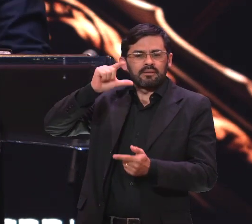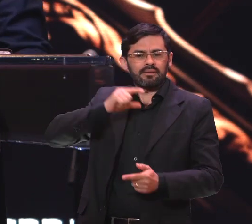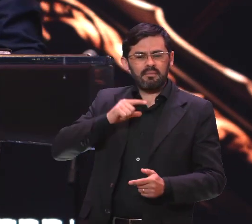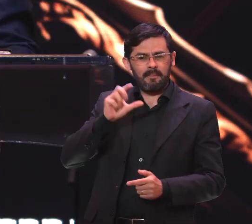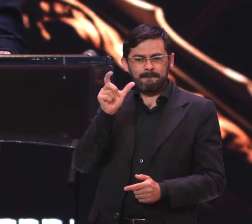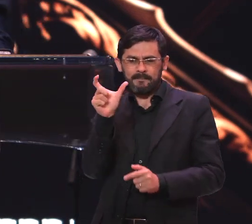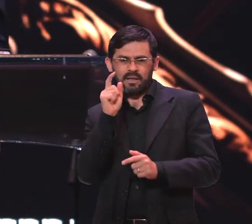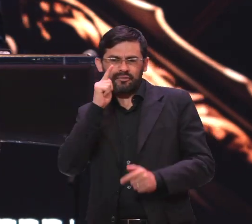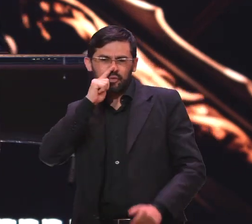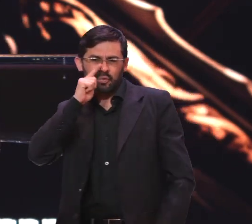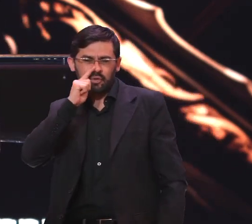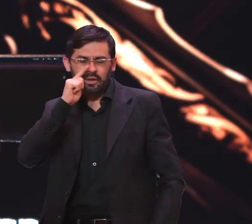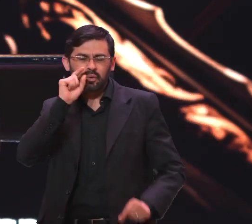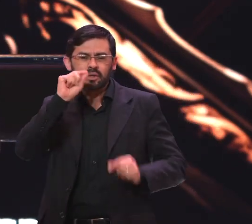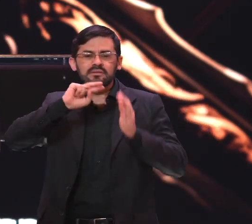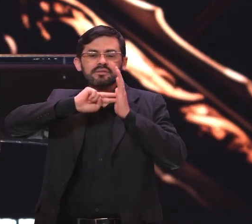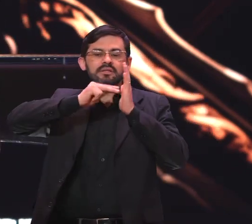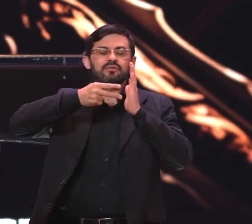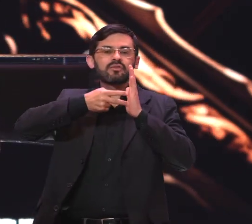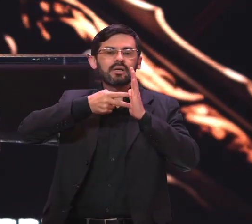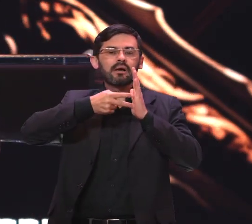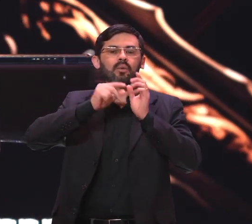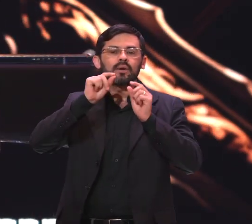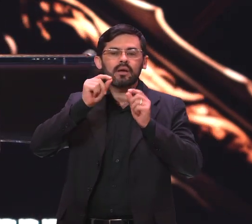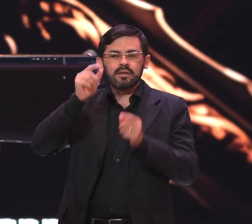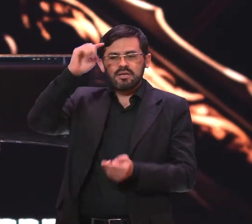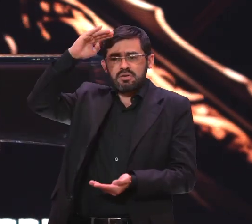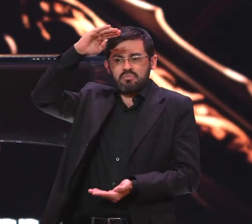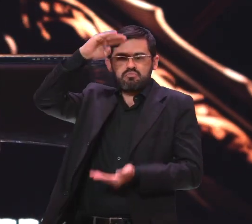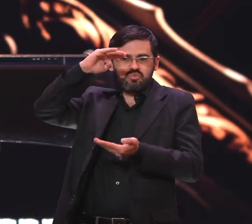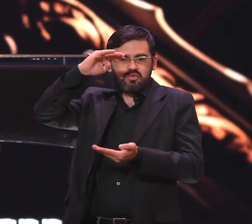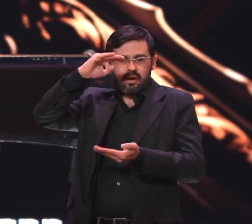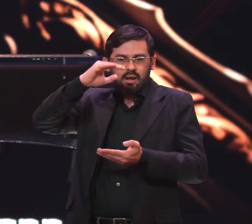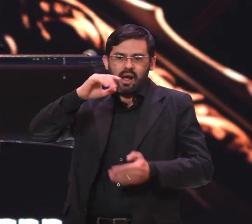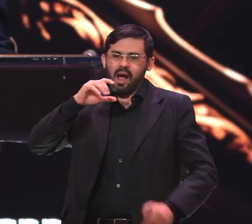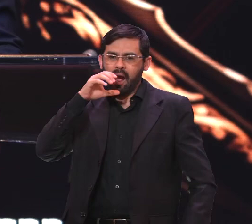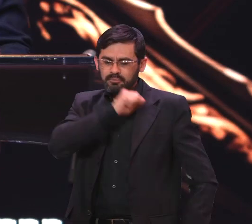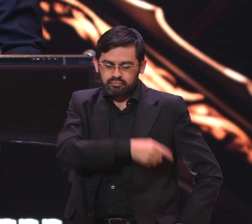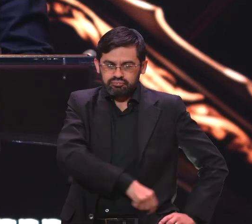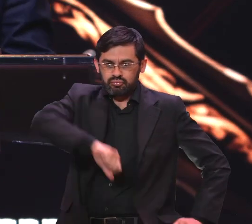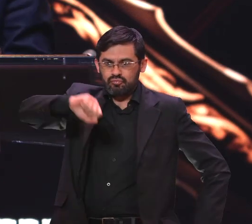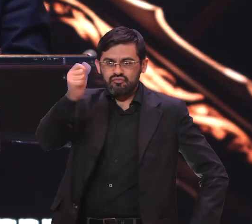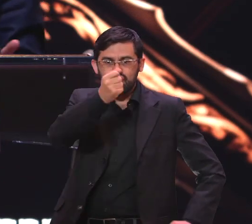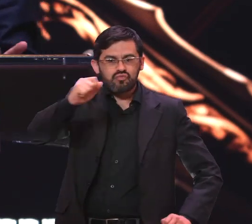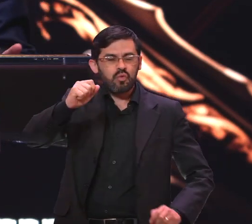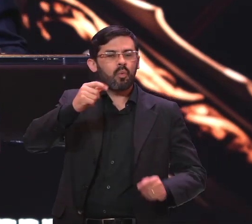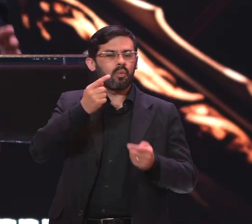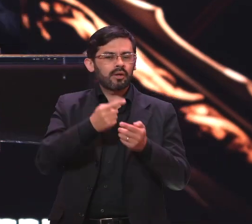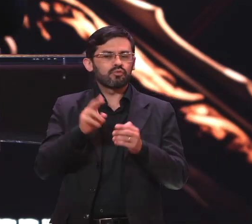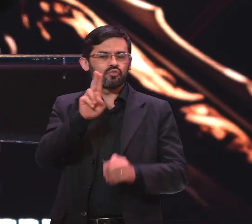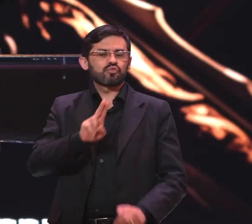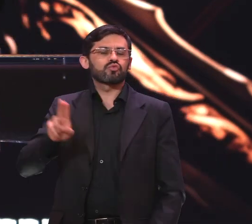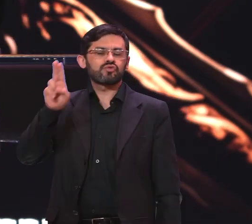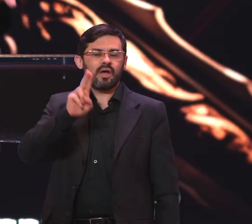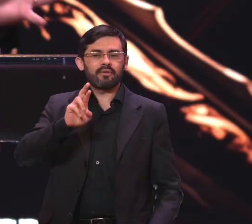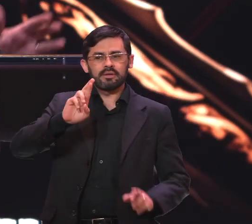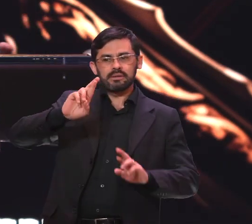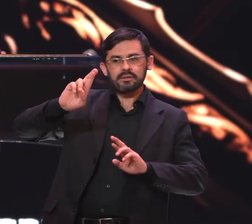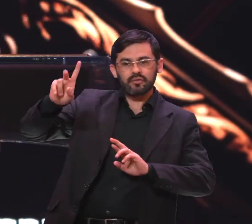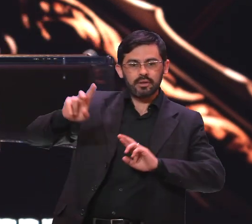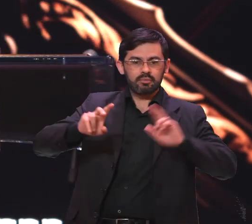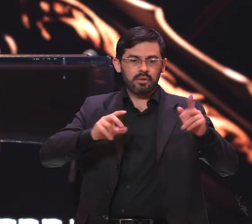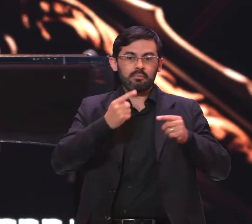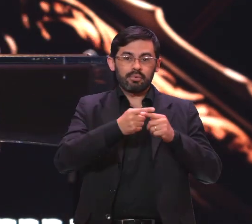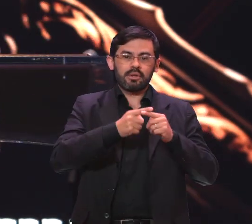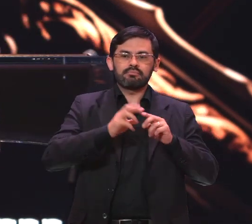machaira, segundo Strong, significa pequena espada. Era um termo para diferenciar da